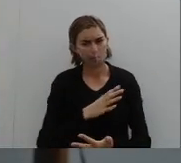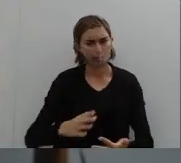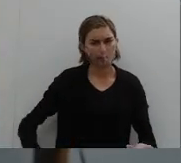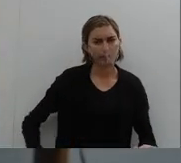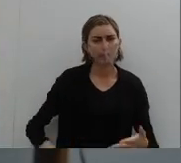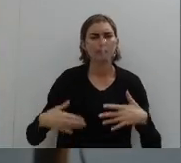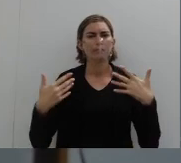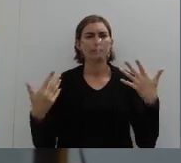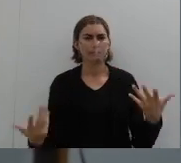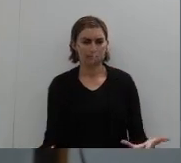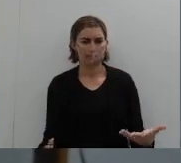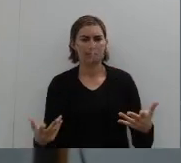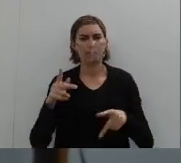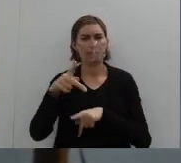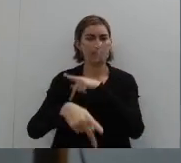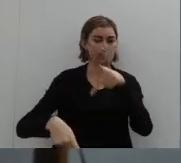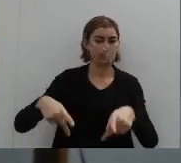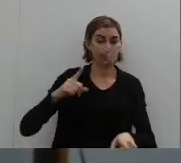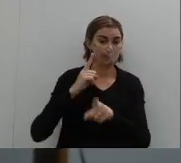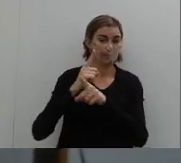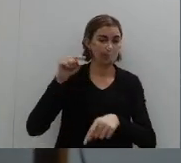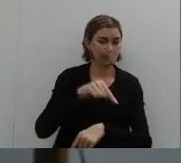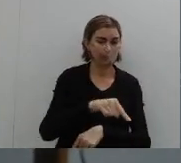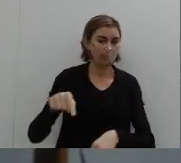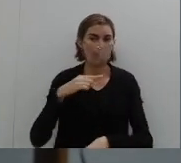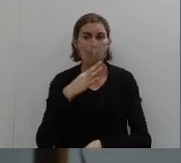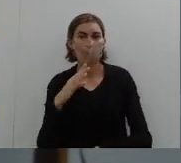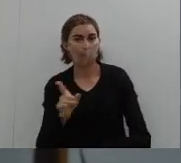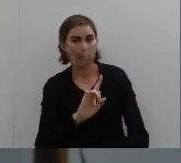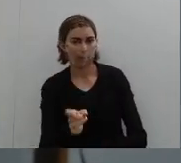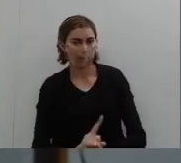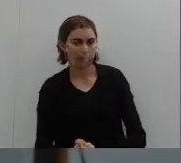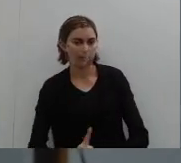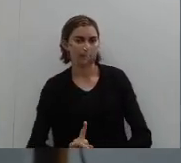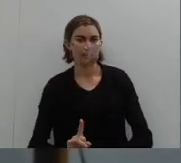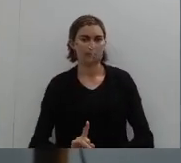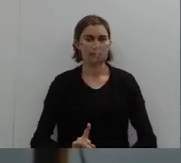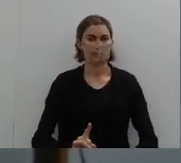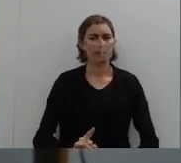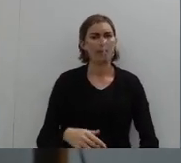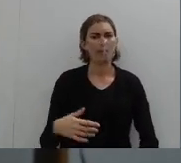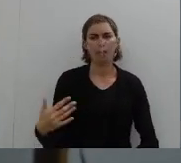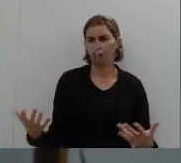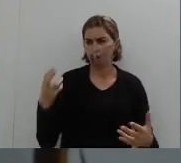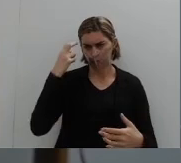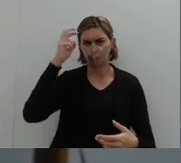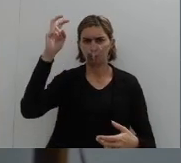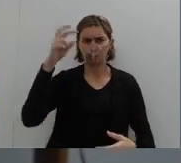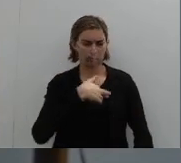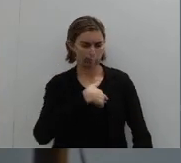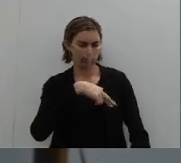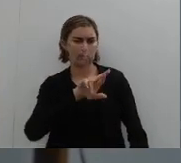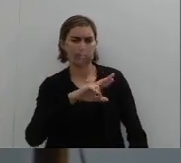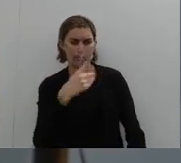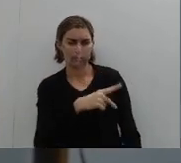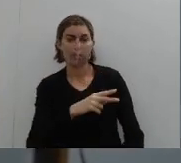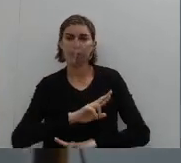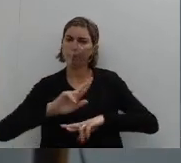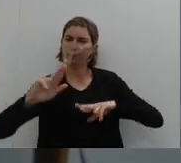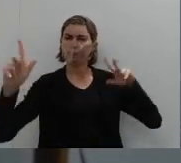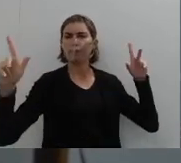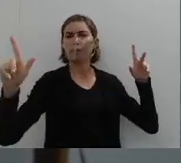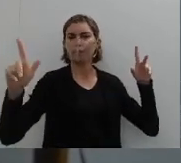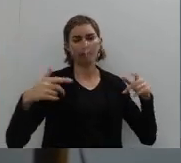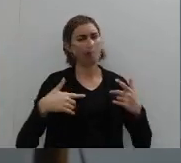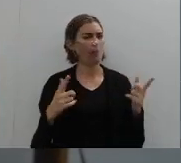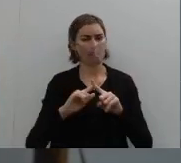Então, aqui, esses povos que eu encontrei, eles não conhecem. A cultura religiosa deles é totalmente diferente.